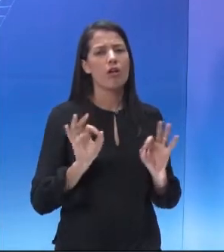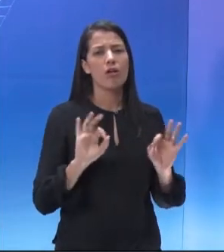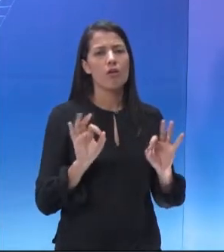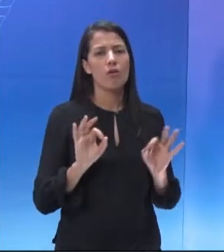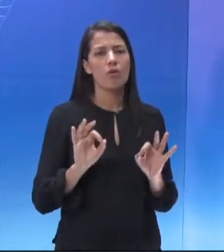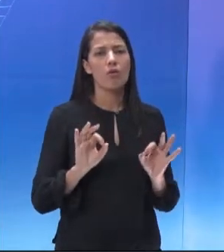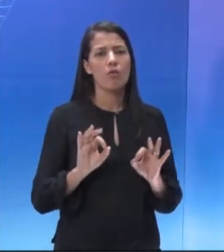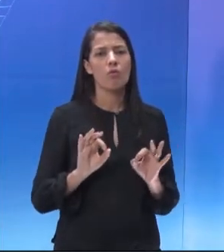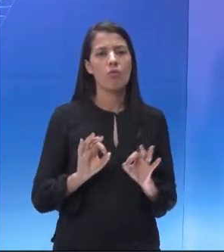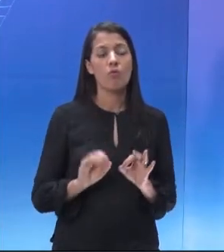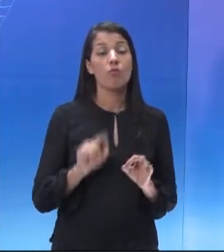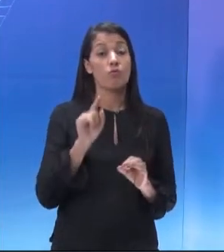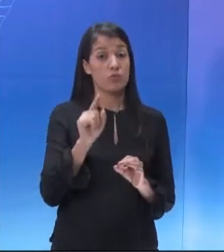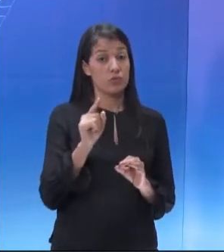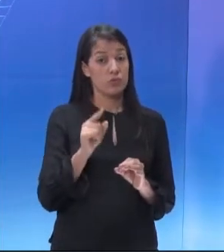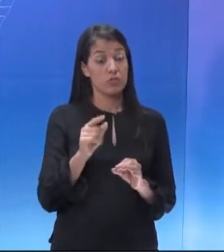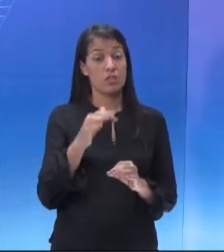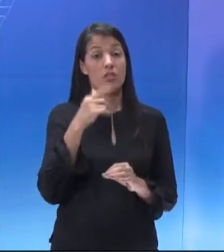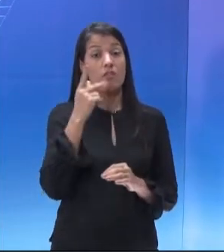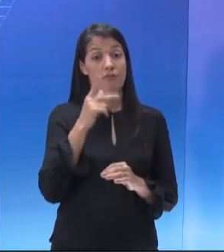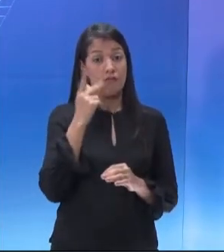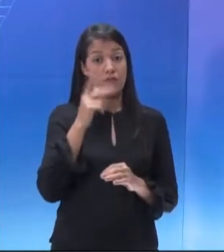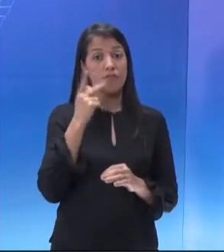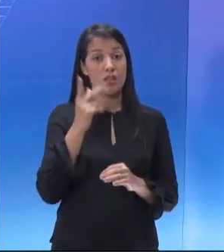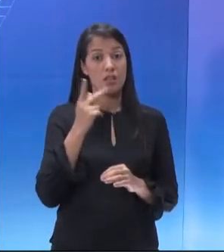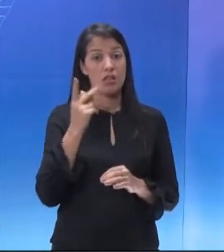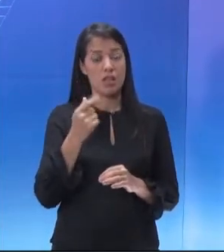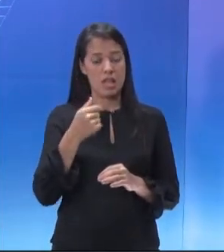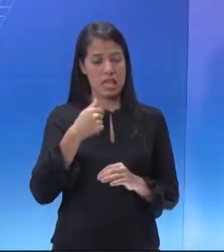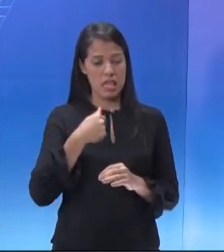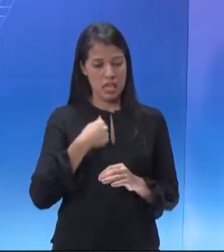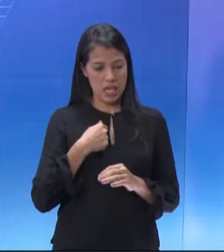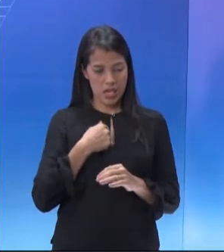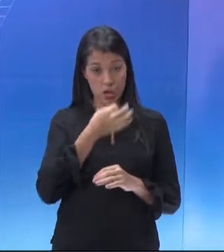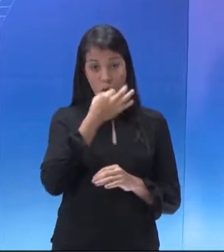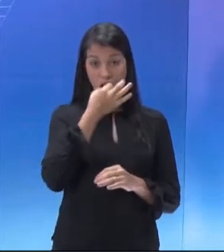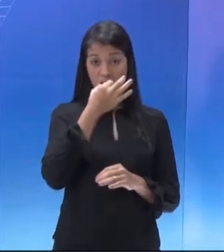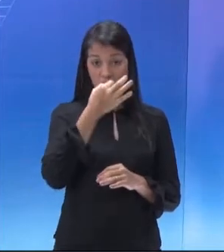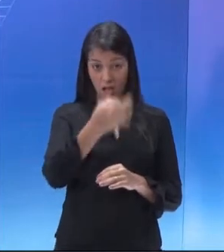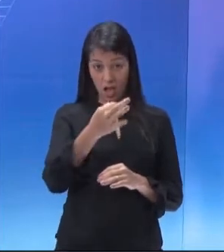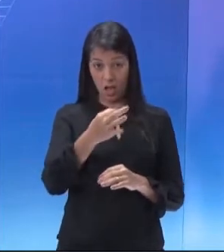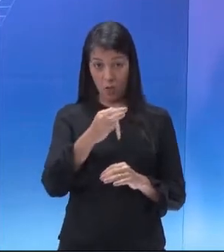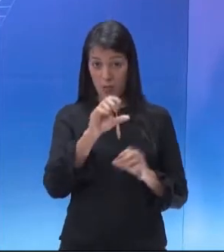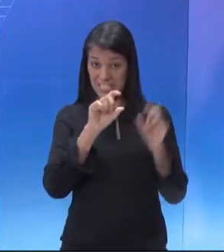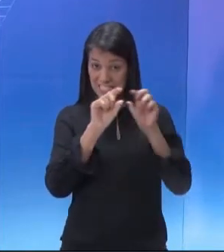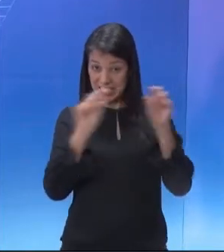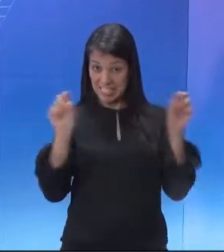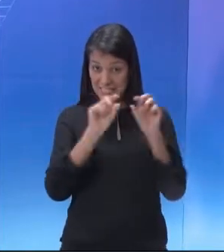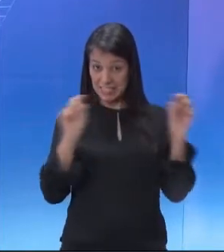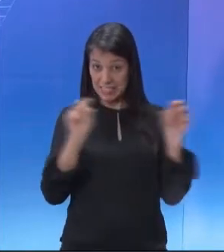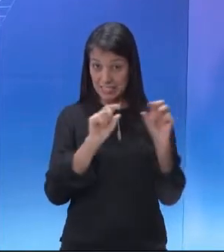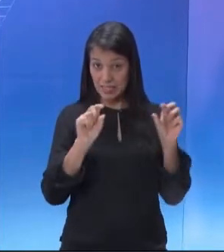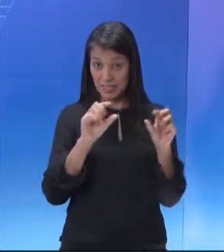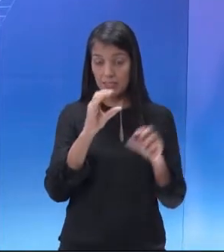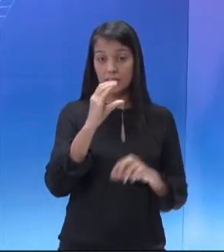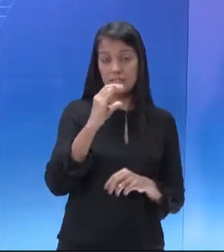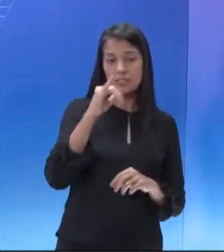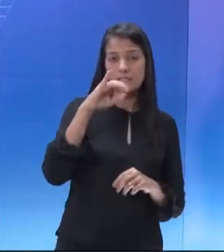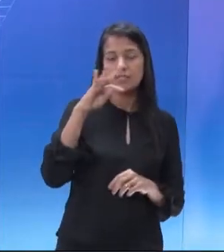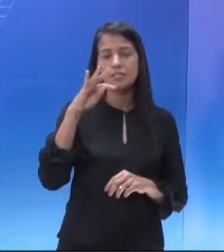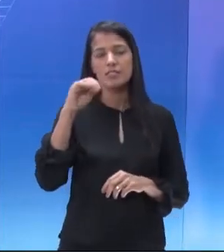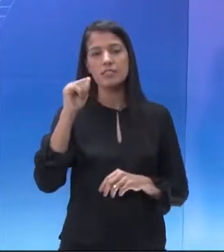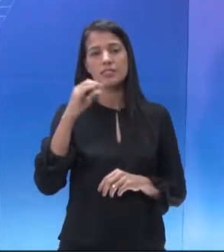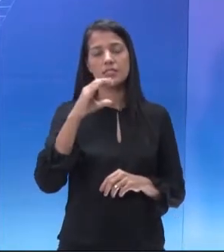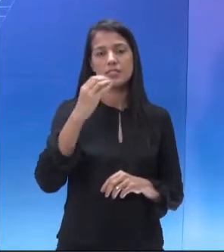começar a dizer, eu irei argumentar por citação. Então, a citação é uma forma